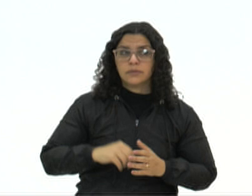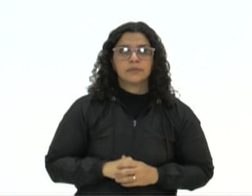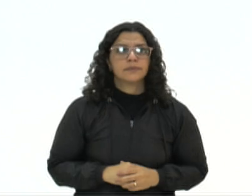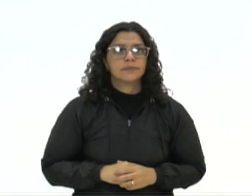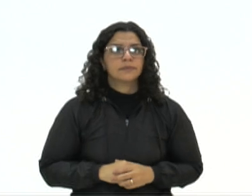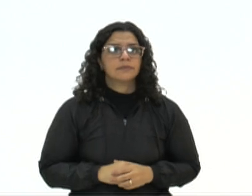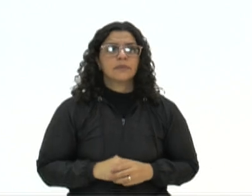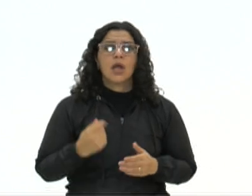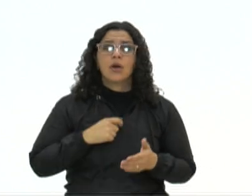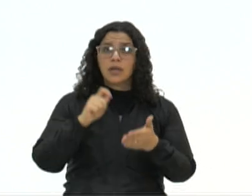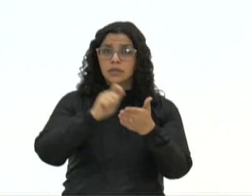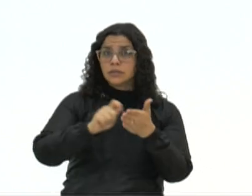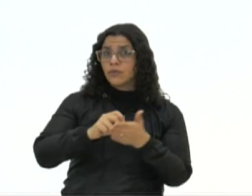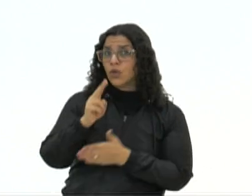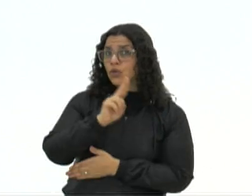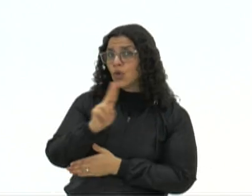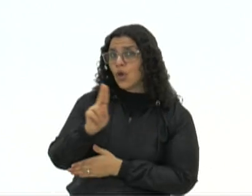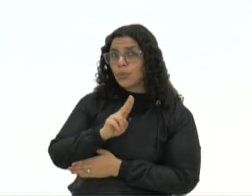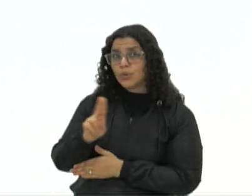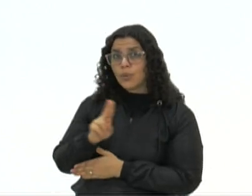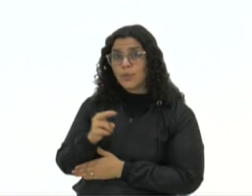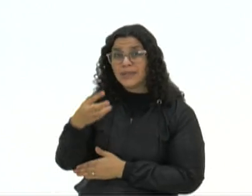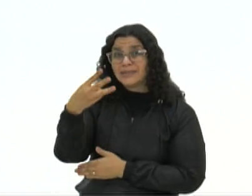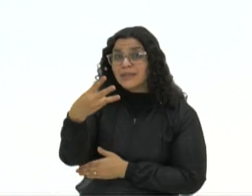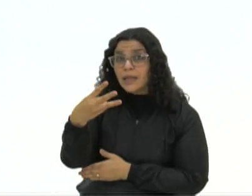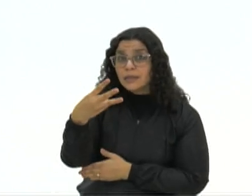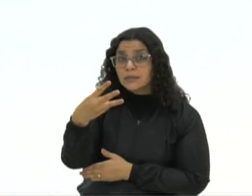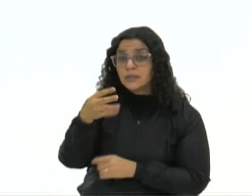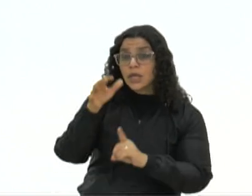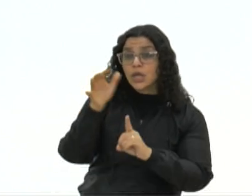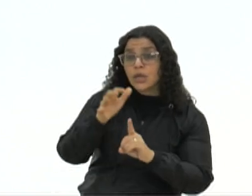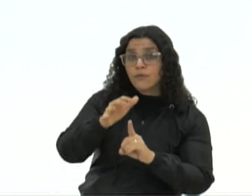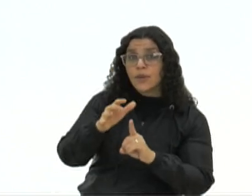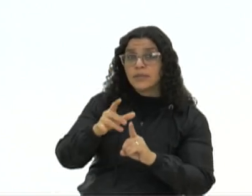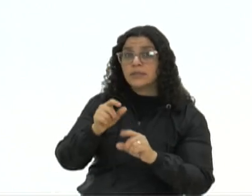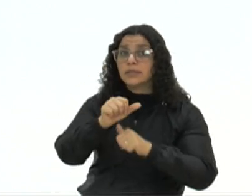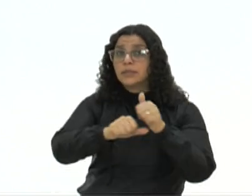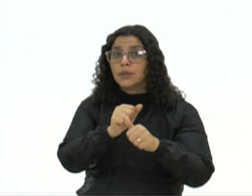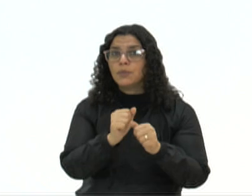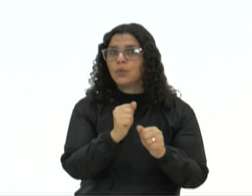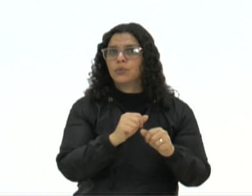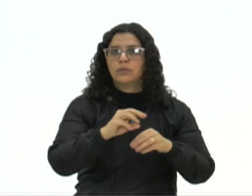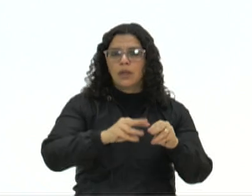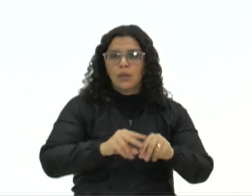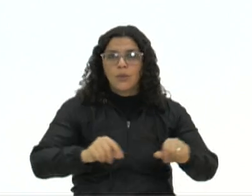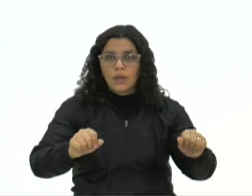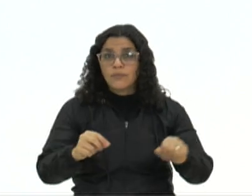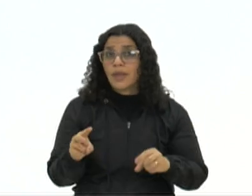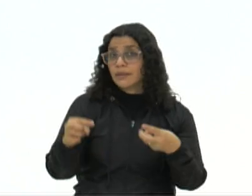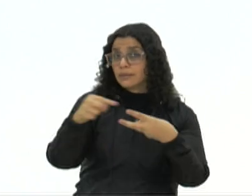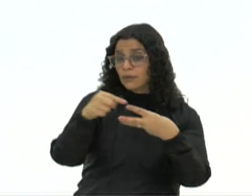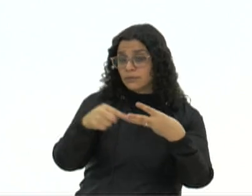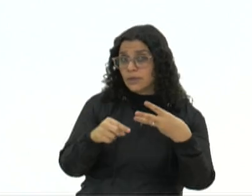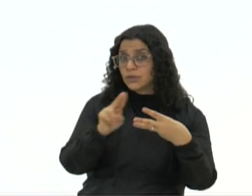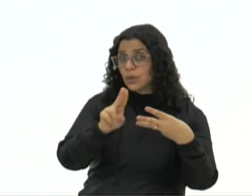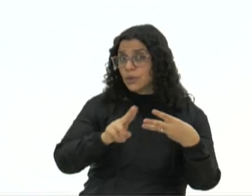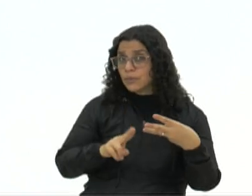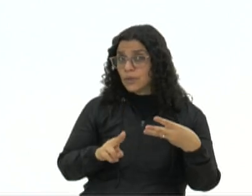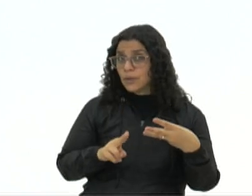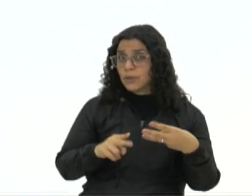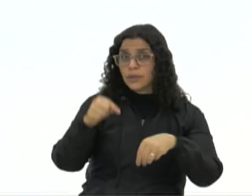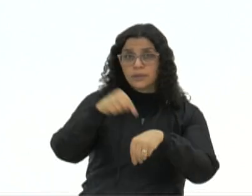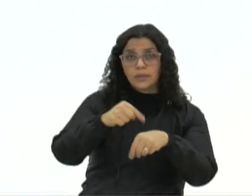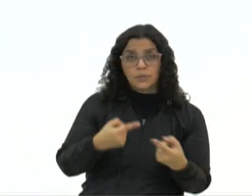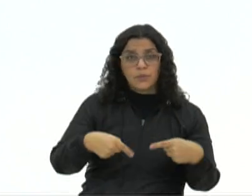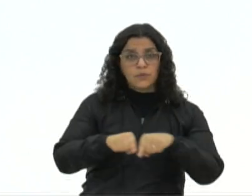2. Escreva o nome de pelo menos 3 agentes externos do relevo, tá bom? Precisa lembrar de 3, tá bom?